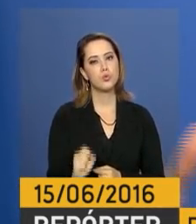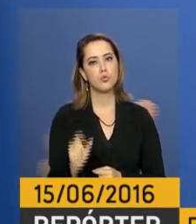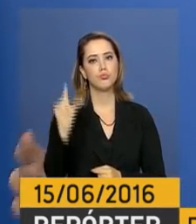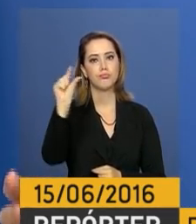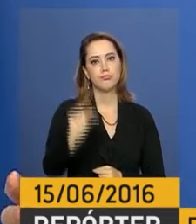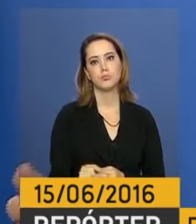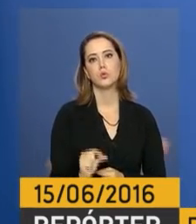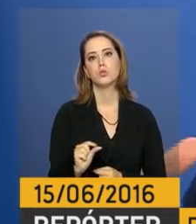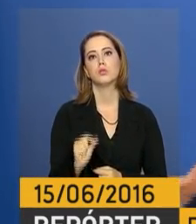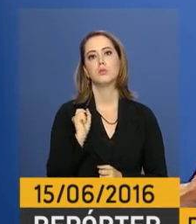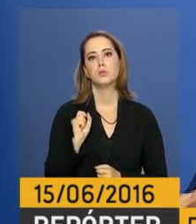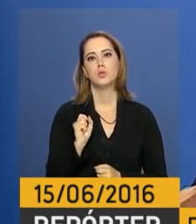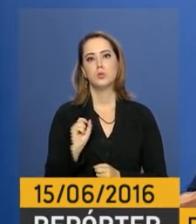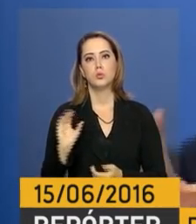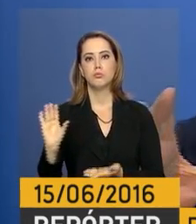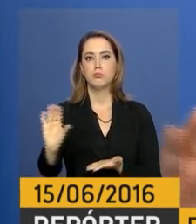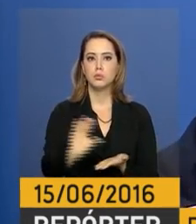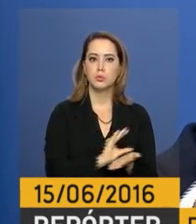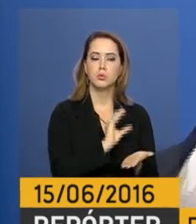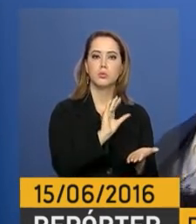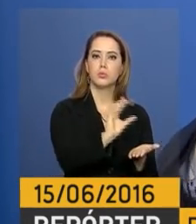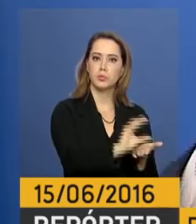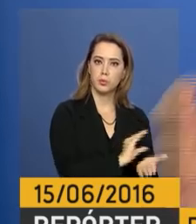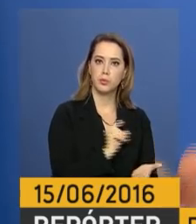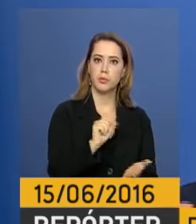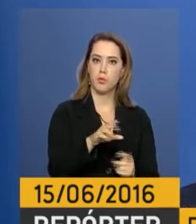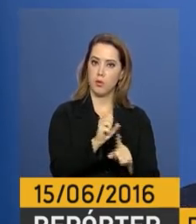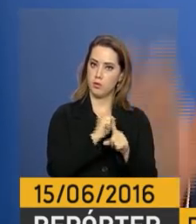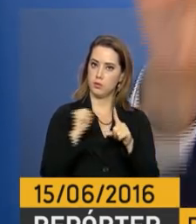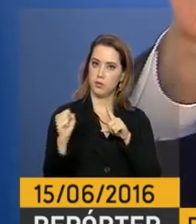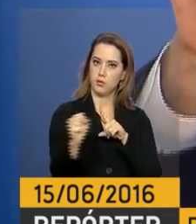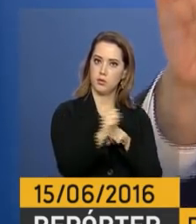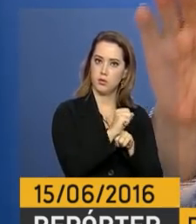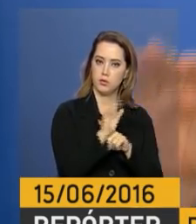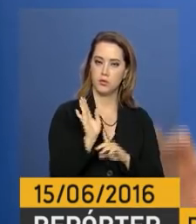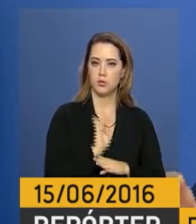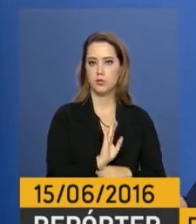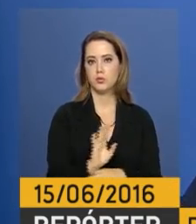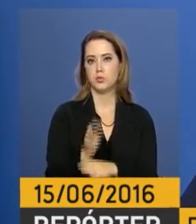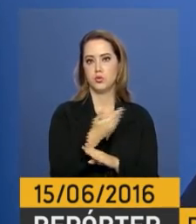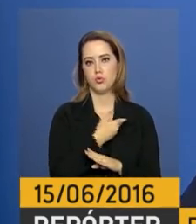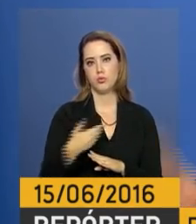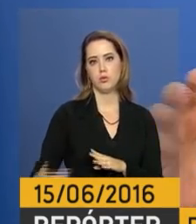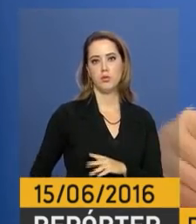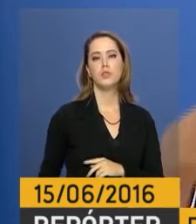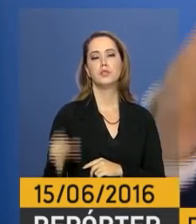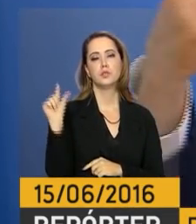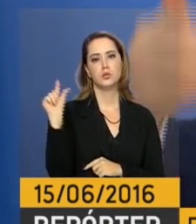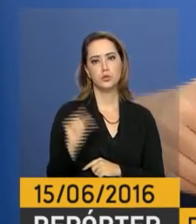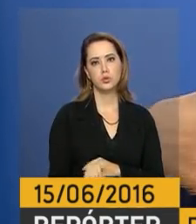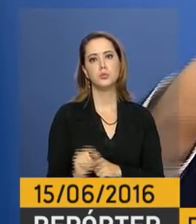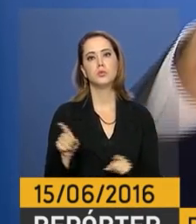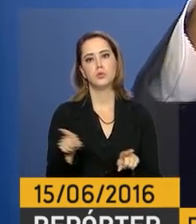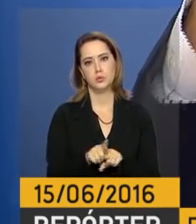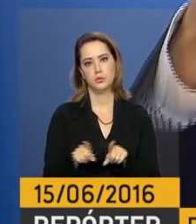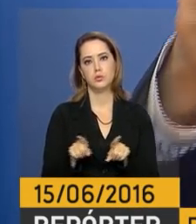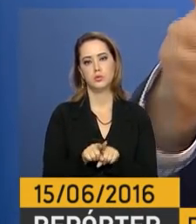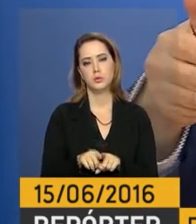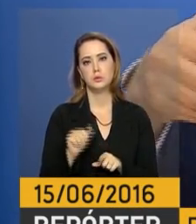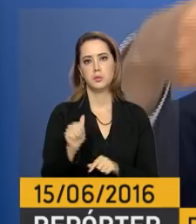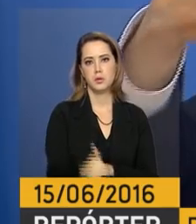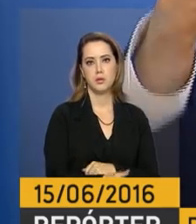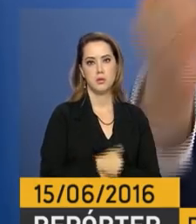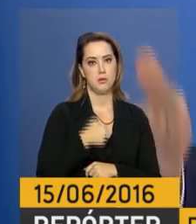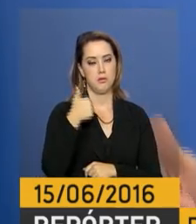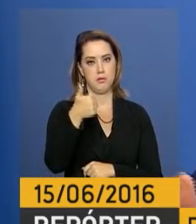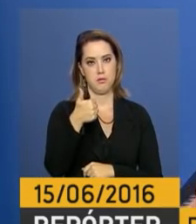carga eh de recursos da sociedade são direcionados para o governo também começa a diminuir e isso gera mais recursos